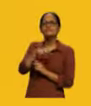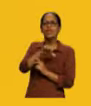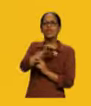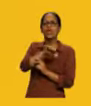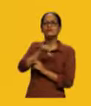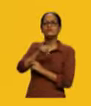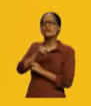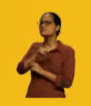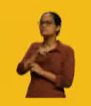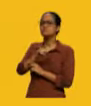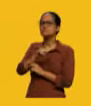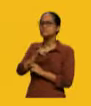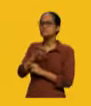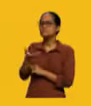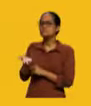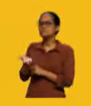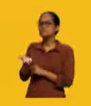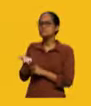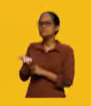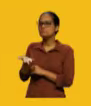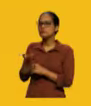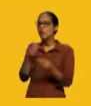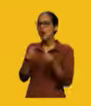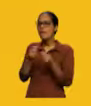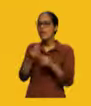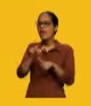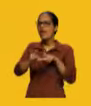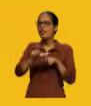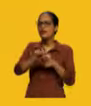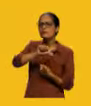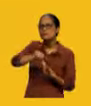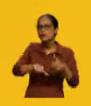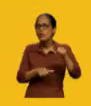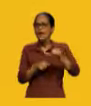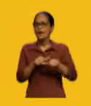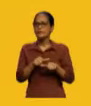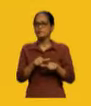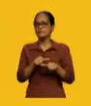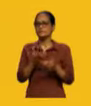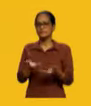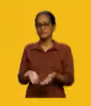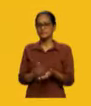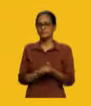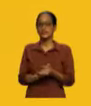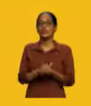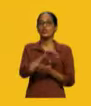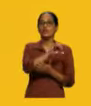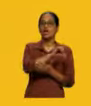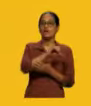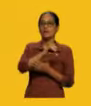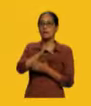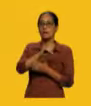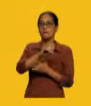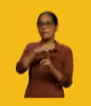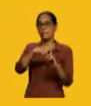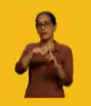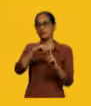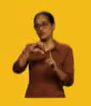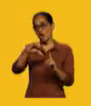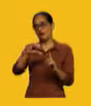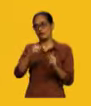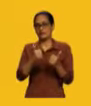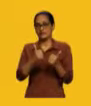990. Eu posso separar 990. Então, vou ter 990 é 900 com